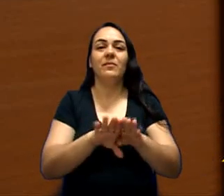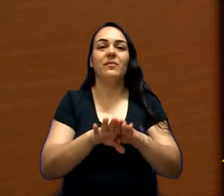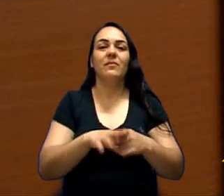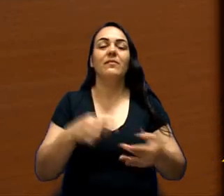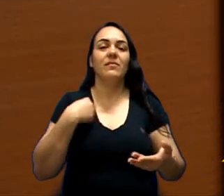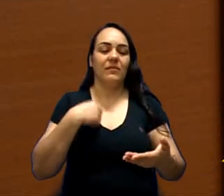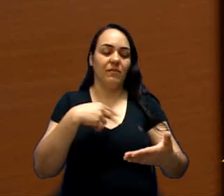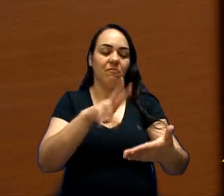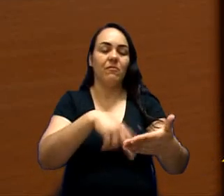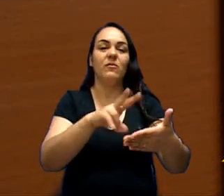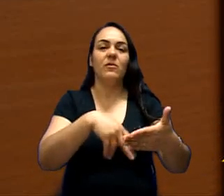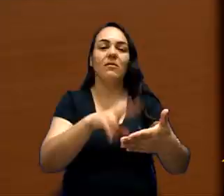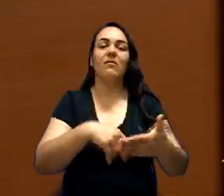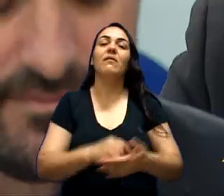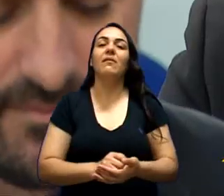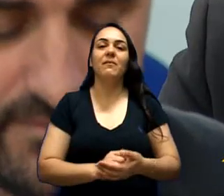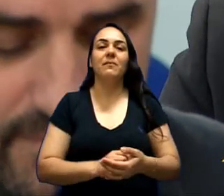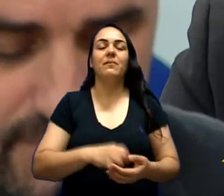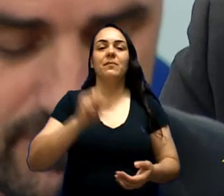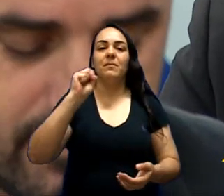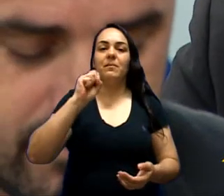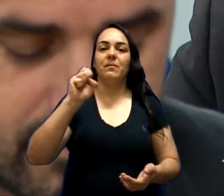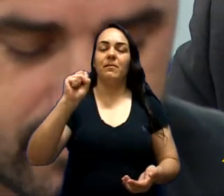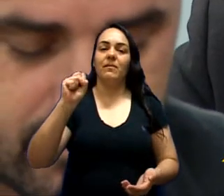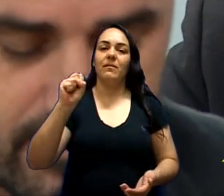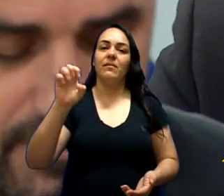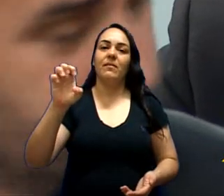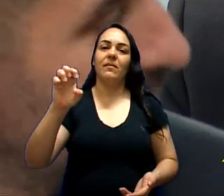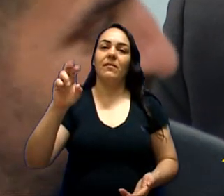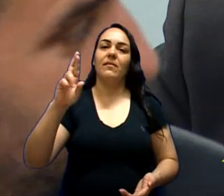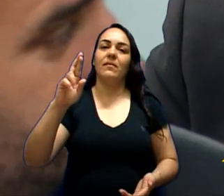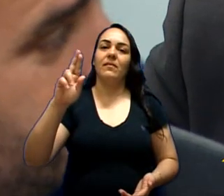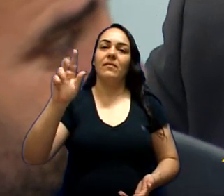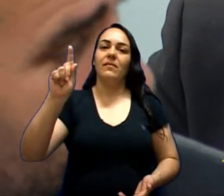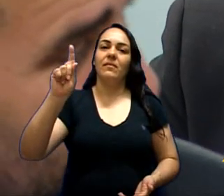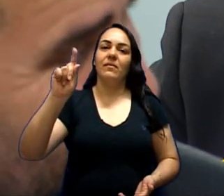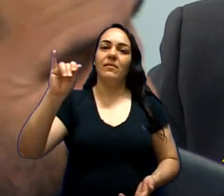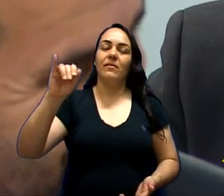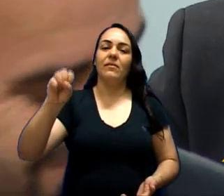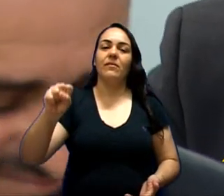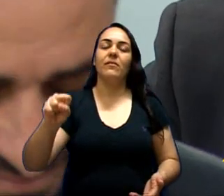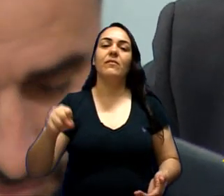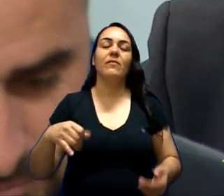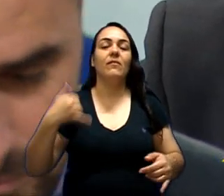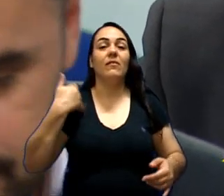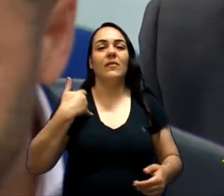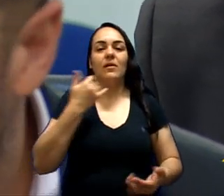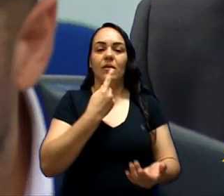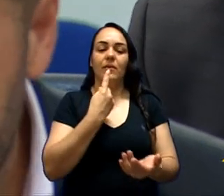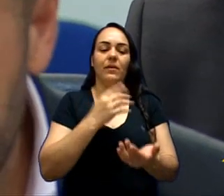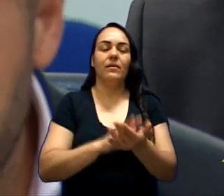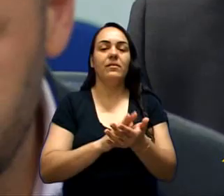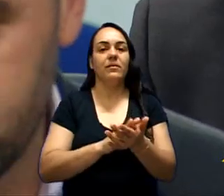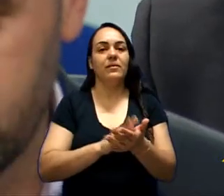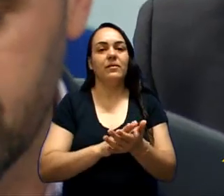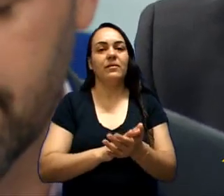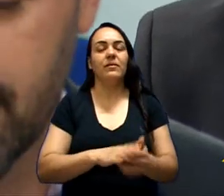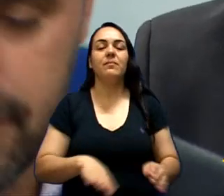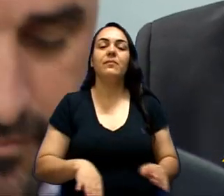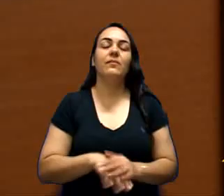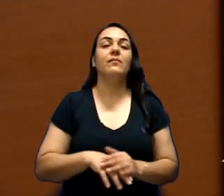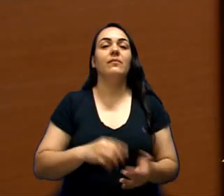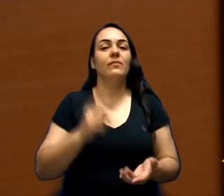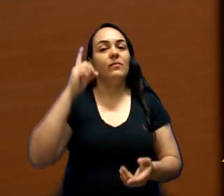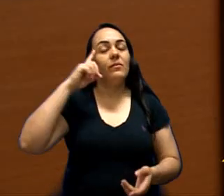Tenho votos aqui de congratulações ao Sérgio Henrique Perotone Neto, né, pela passagem da sua data natalícia, correu agora no